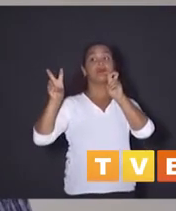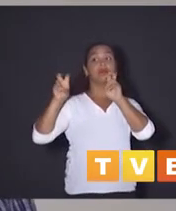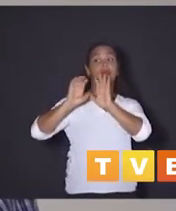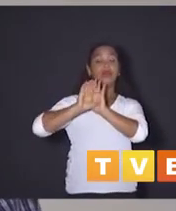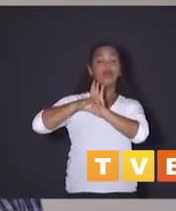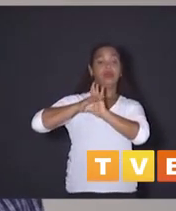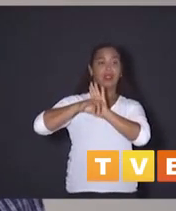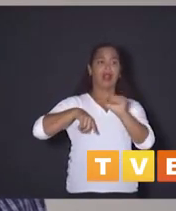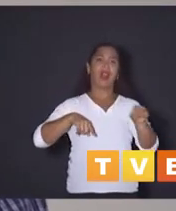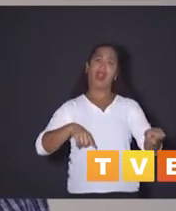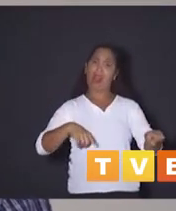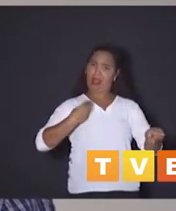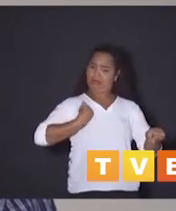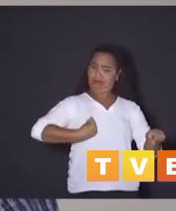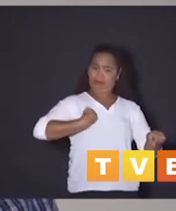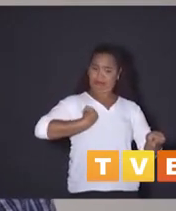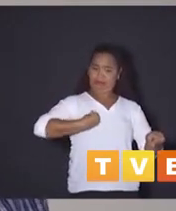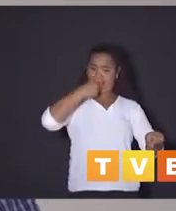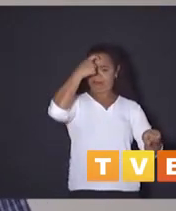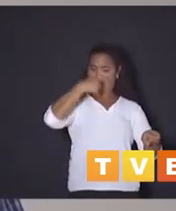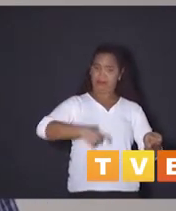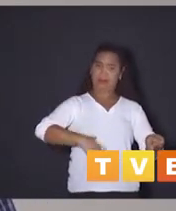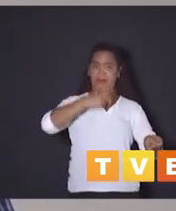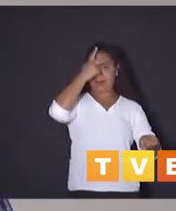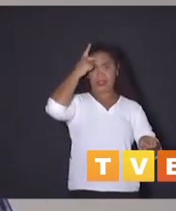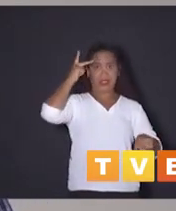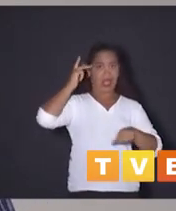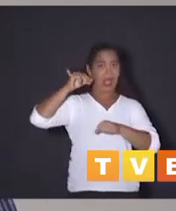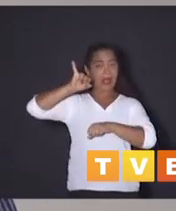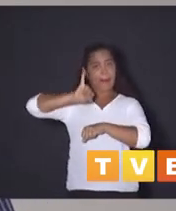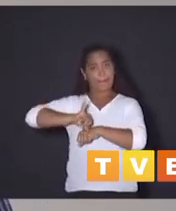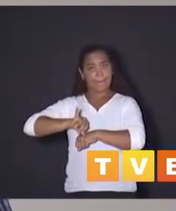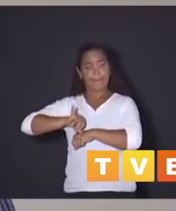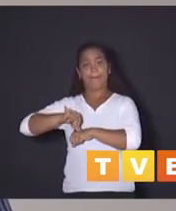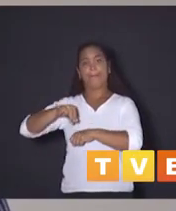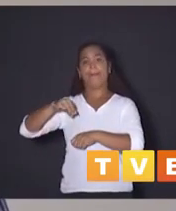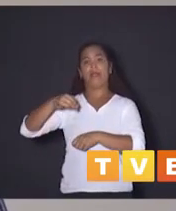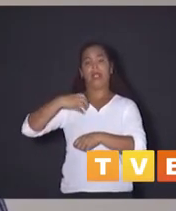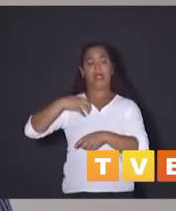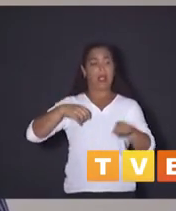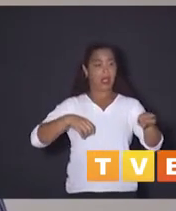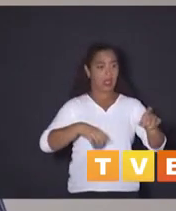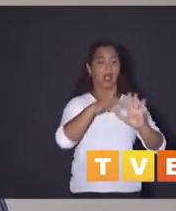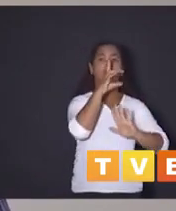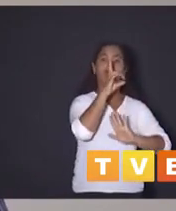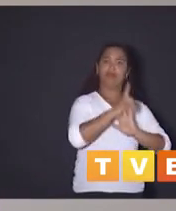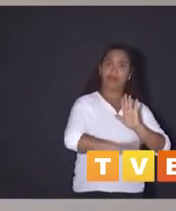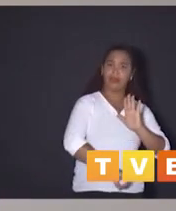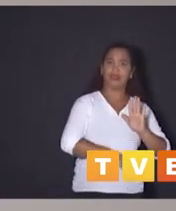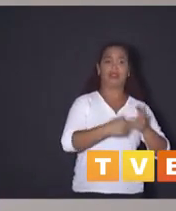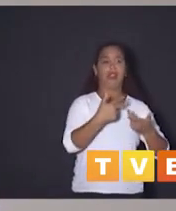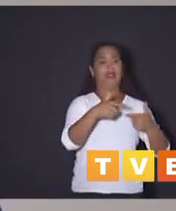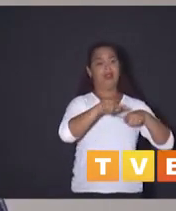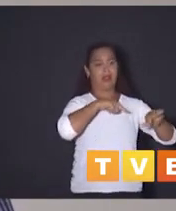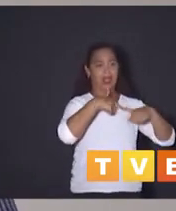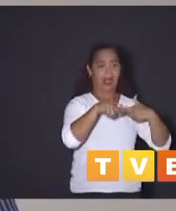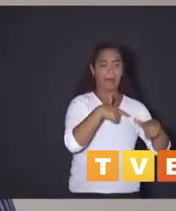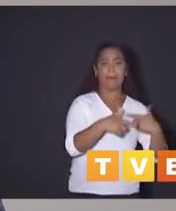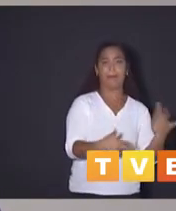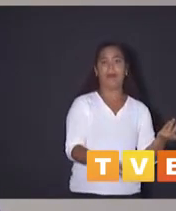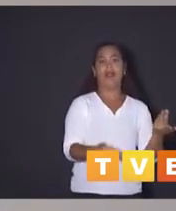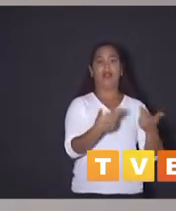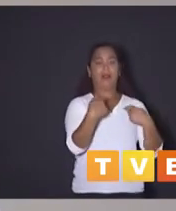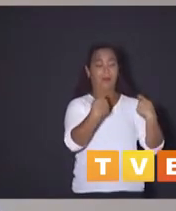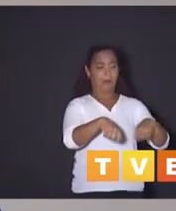mora na região metropolitana que alguém que mora por exemplo na capital do nosso estado que tem direitos e que têm demandas e que a gente precisa suprir e